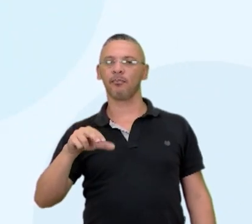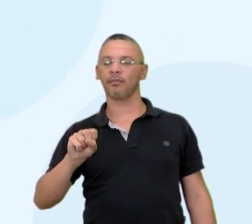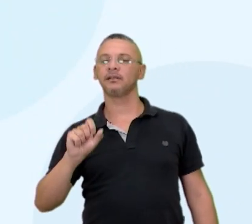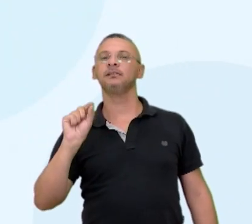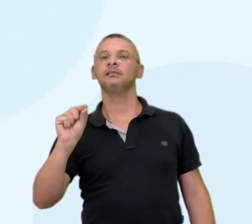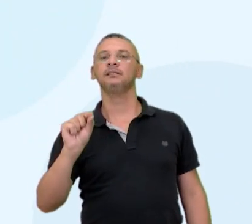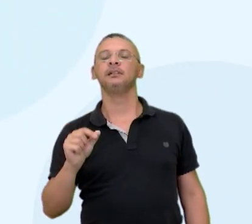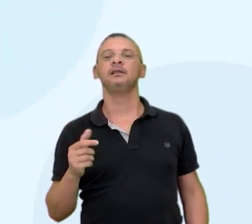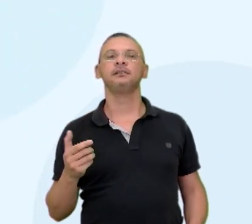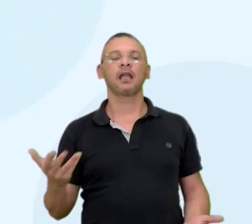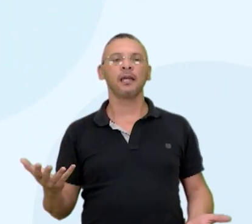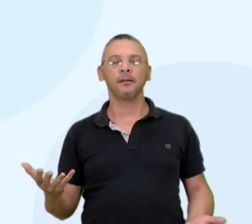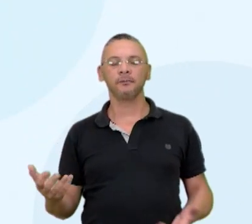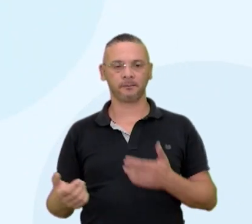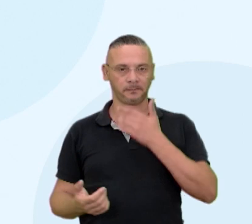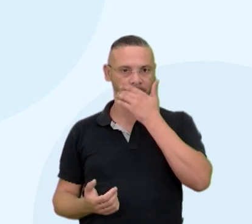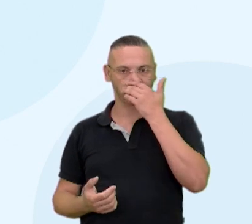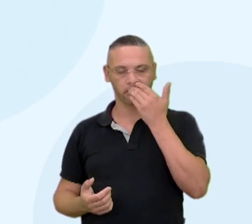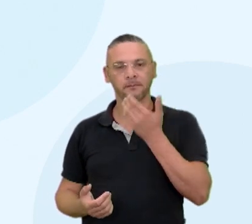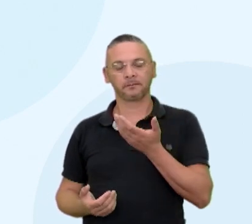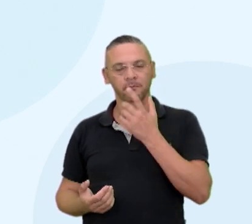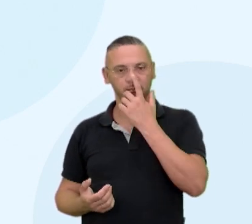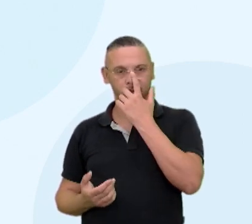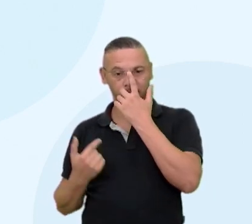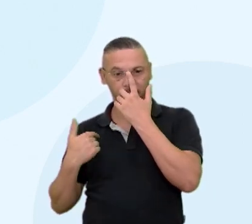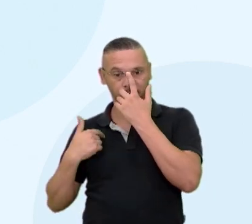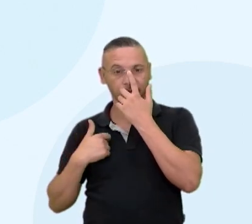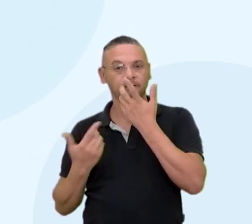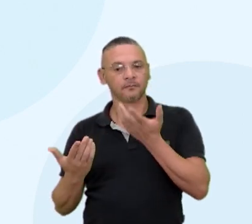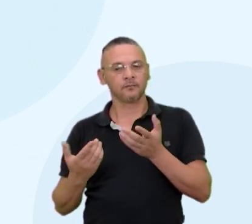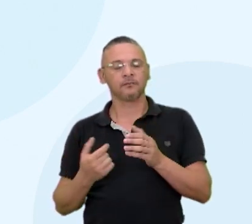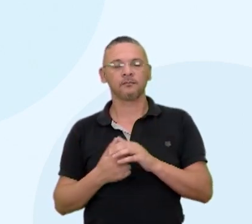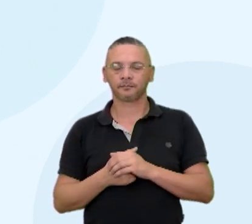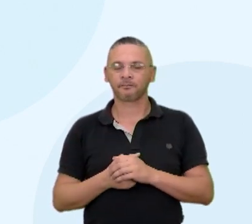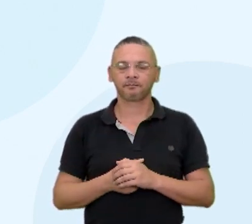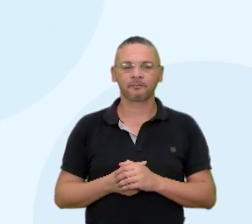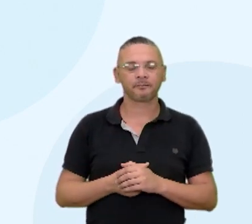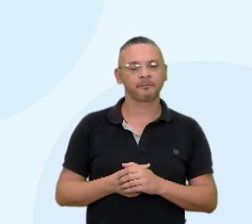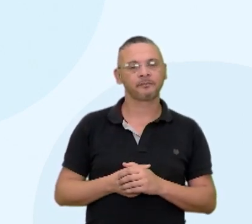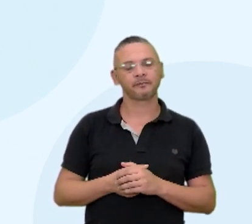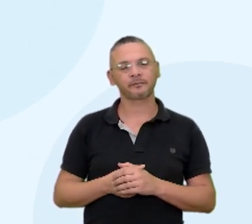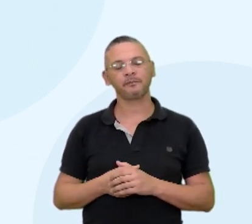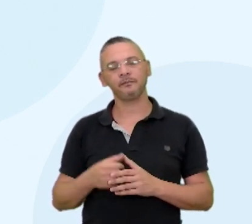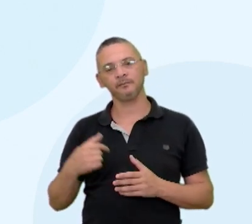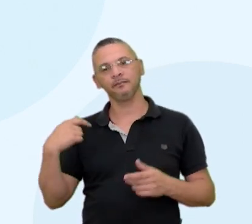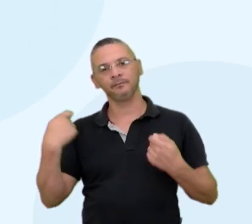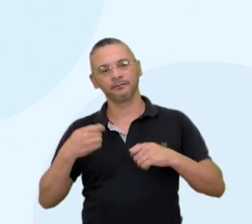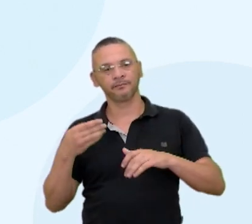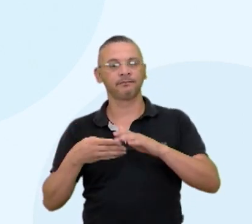até aqui. Então a ideia é falar sobre o que nós estudamos. Então olha só. Retomando, isso é